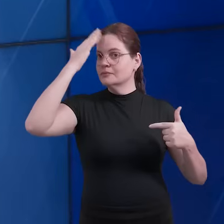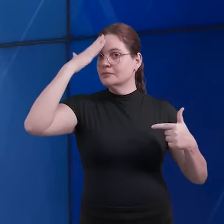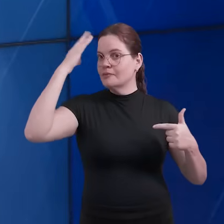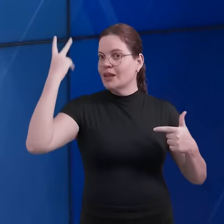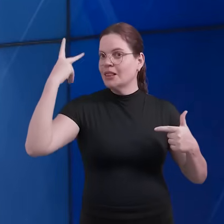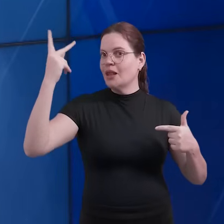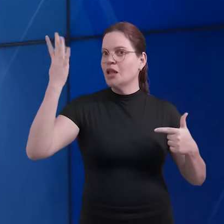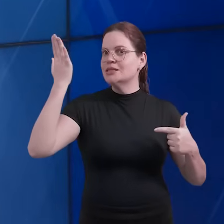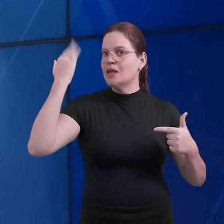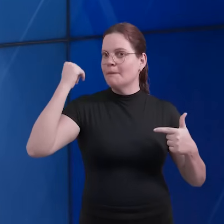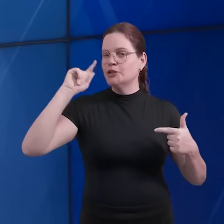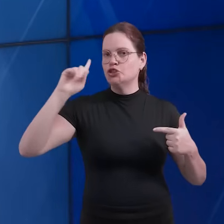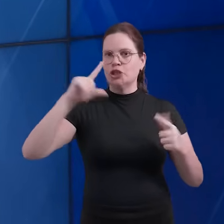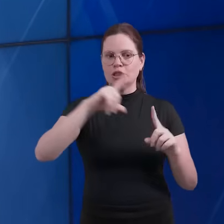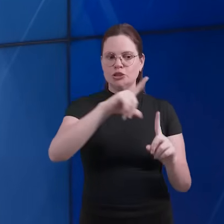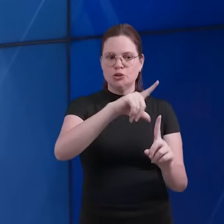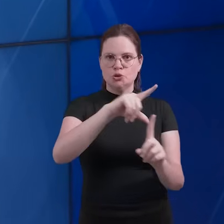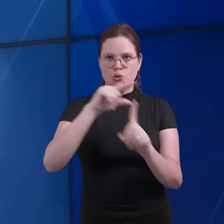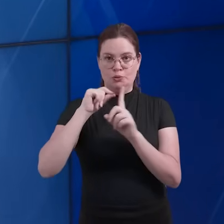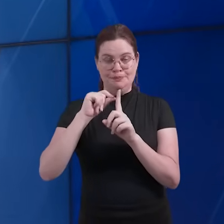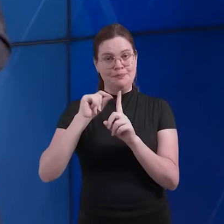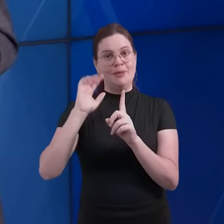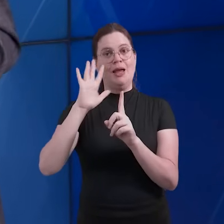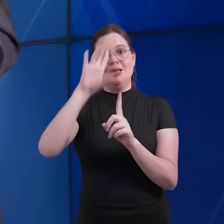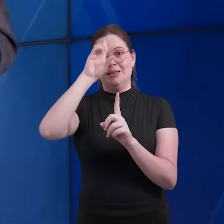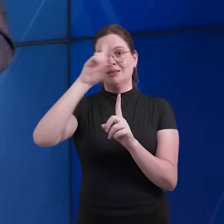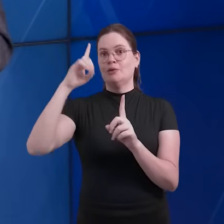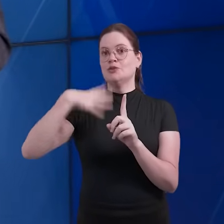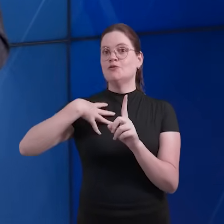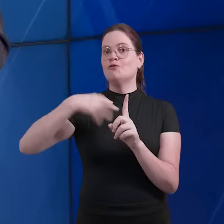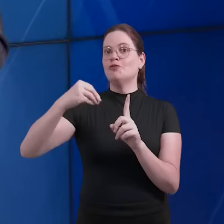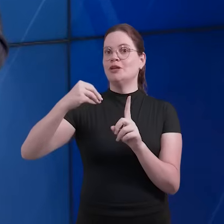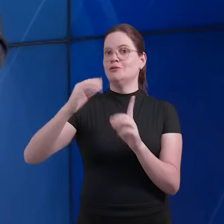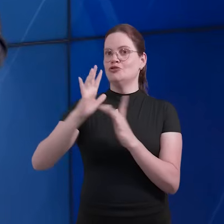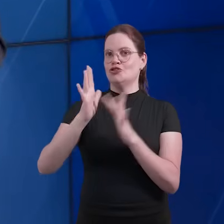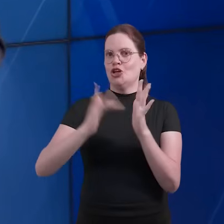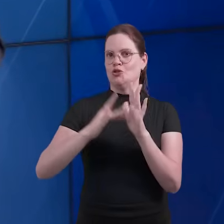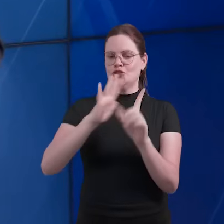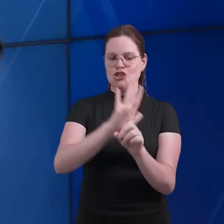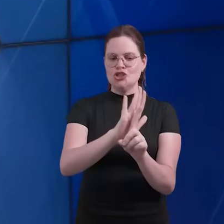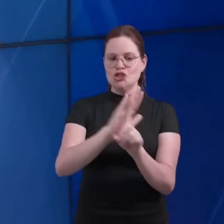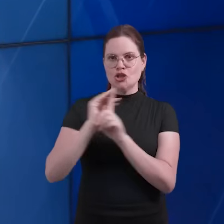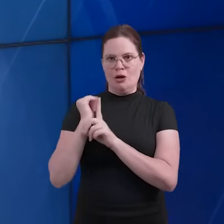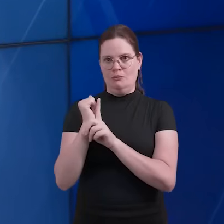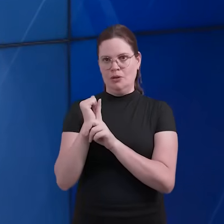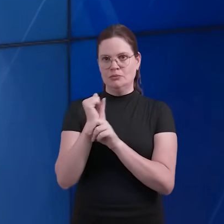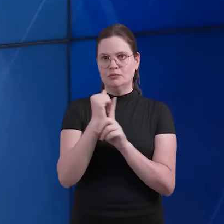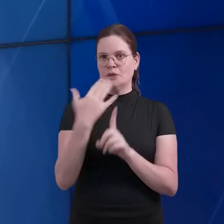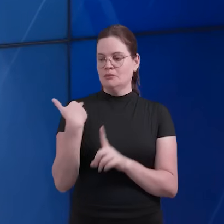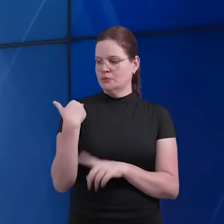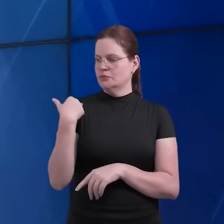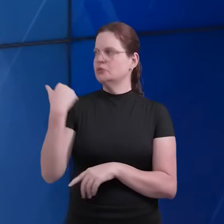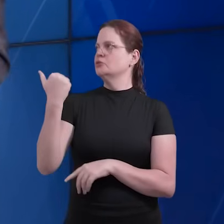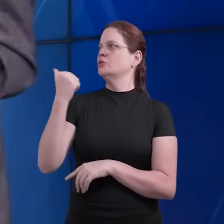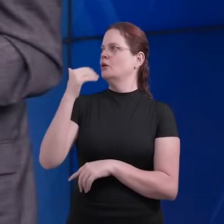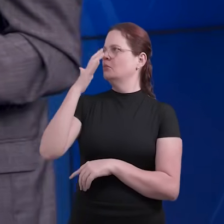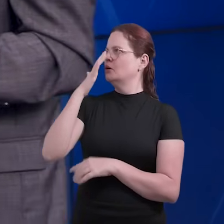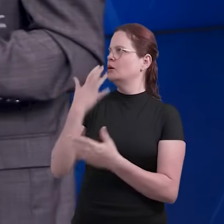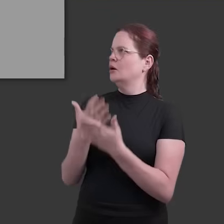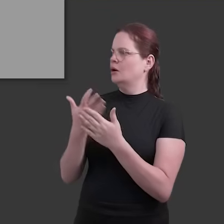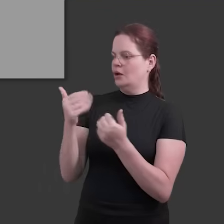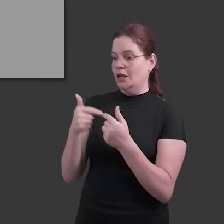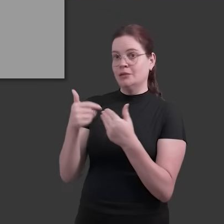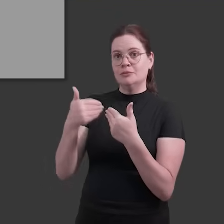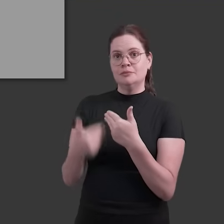na eternidade, na presciência dele. Deus Filho nos chamou através do seu Espírito Santo. A partir de agora, daqui para